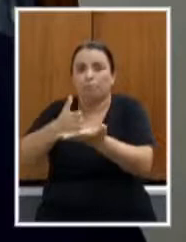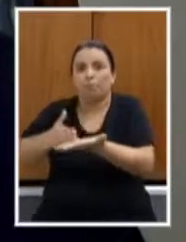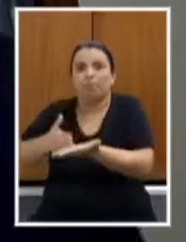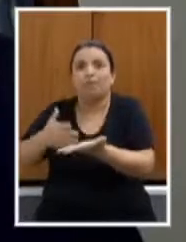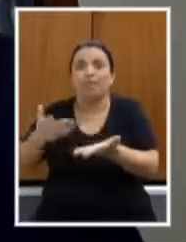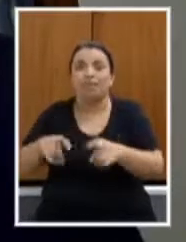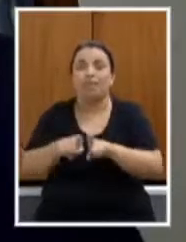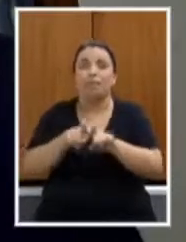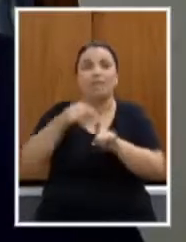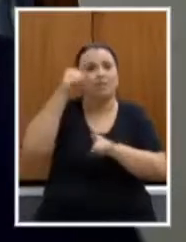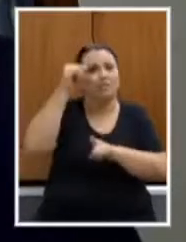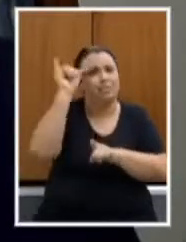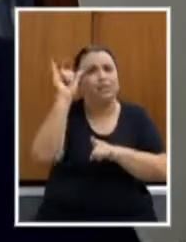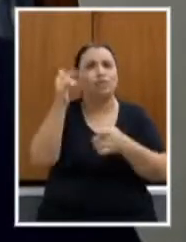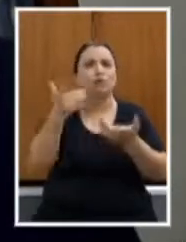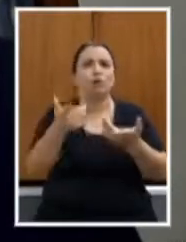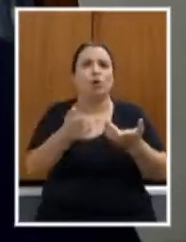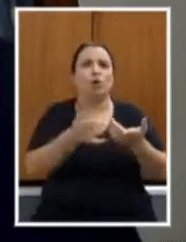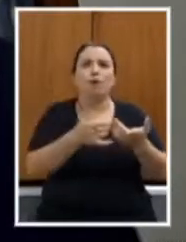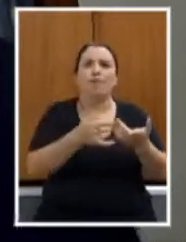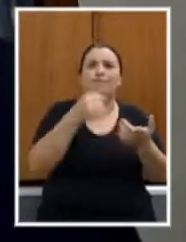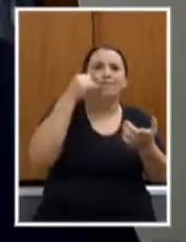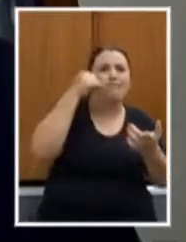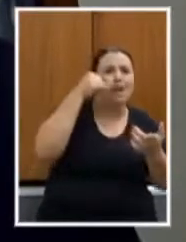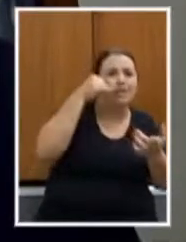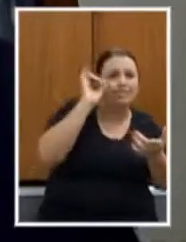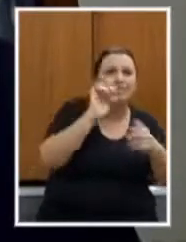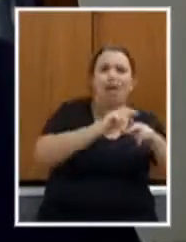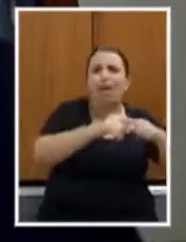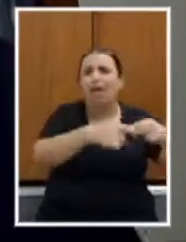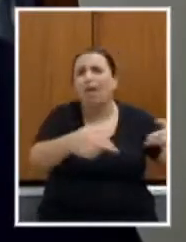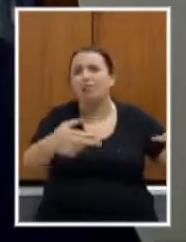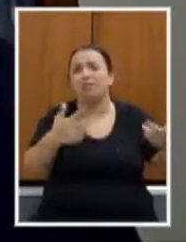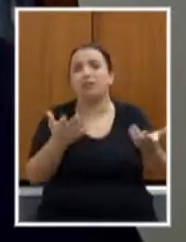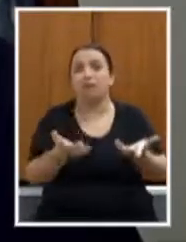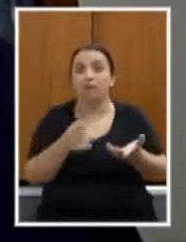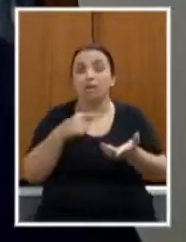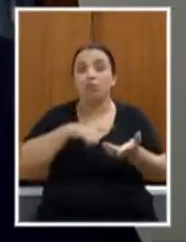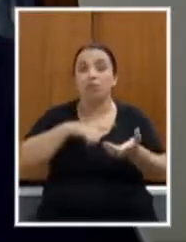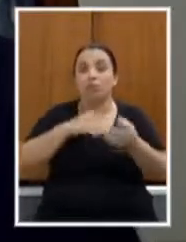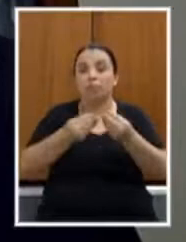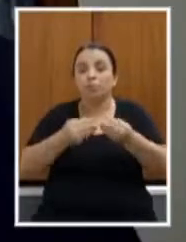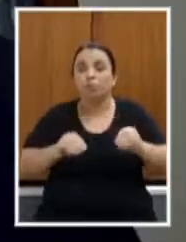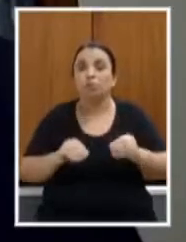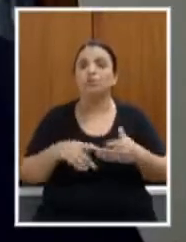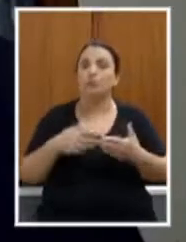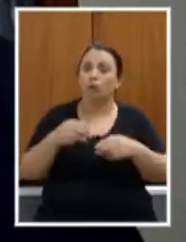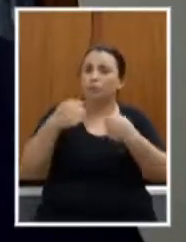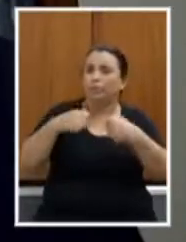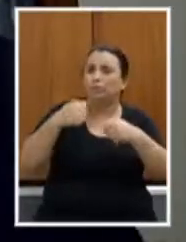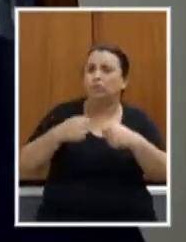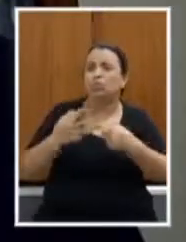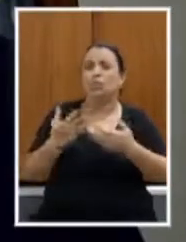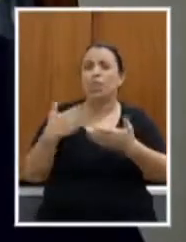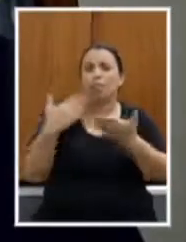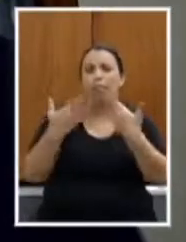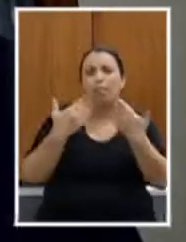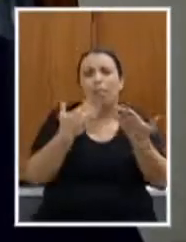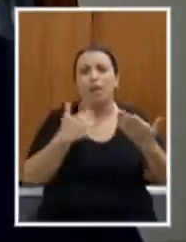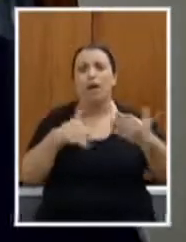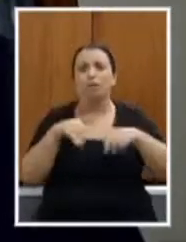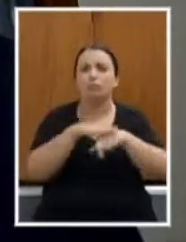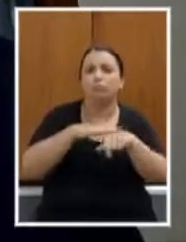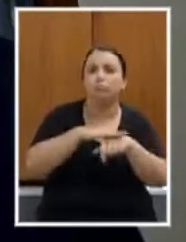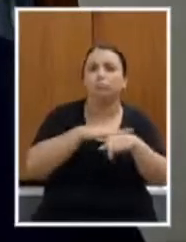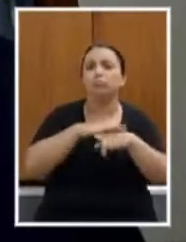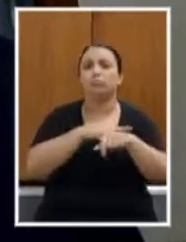produtivas que seriam afetadas por aquela demarcação. Daí, é claro, a necessidade de muito debate, de vários ajustes que foram